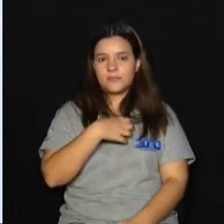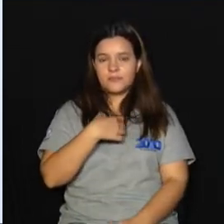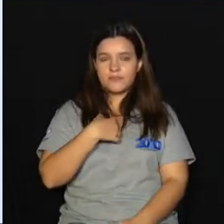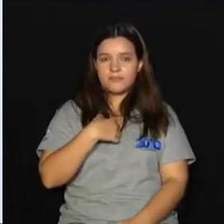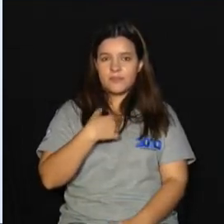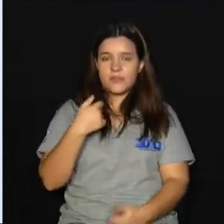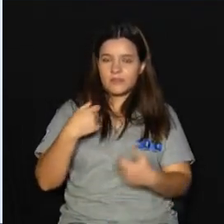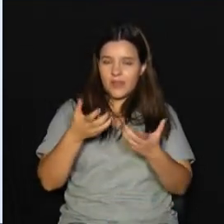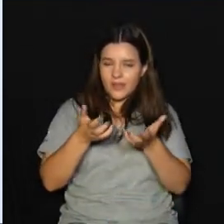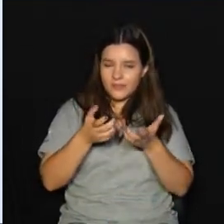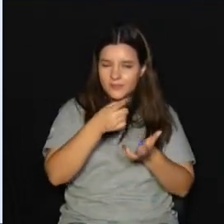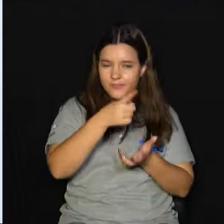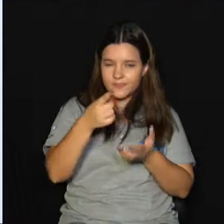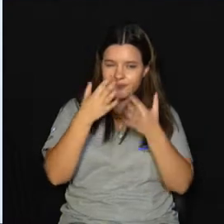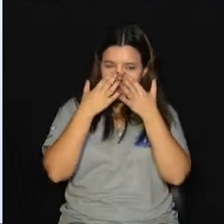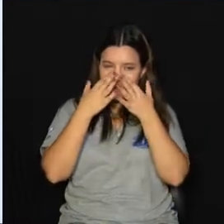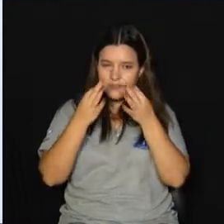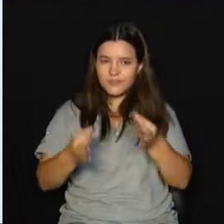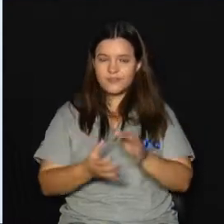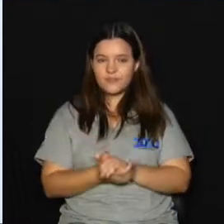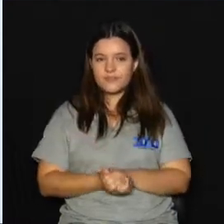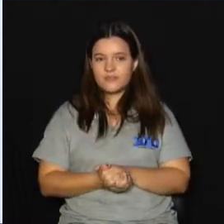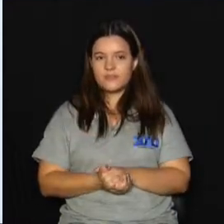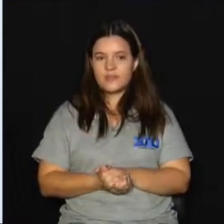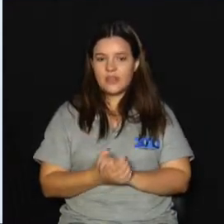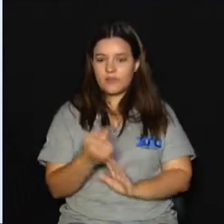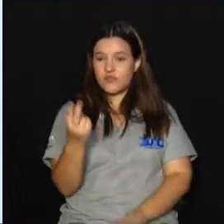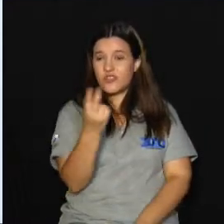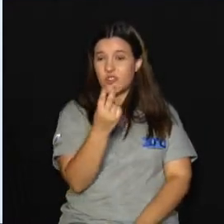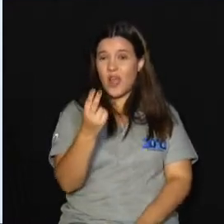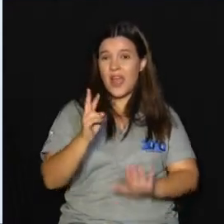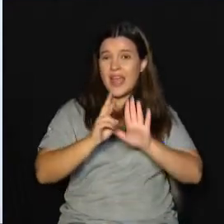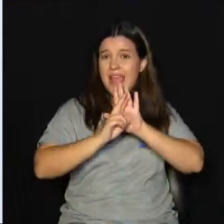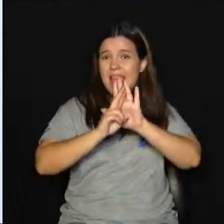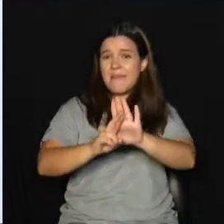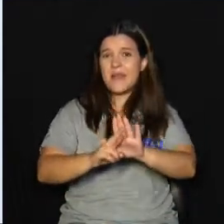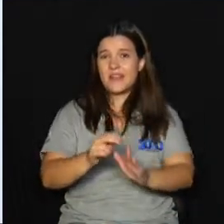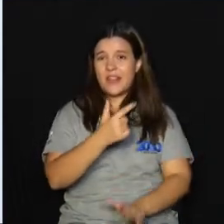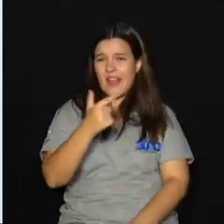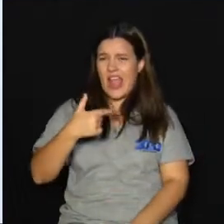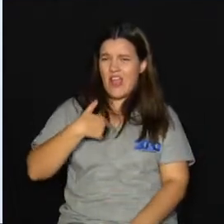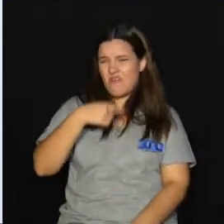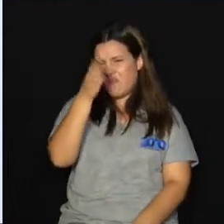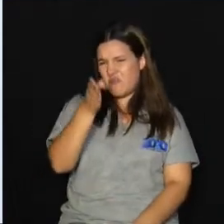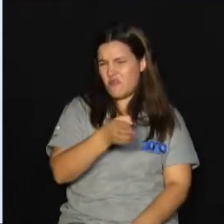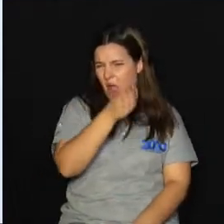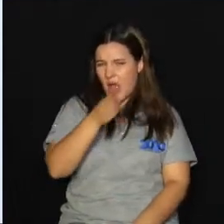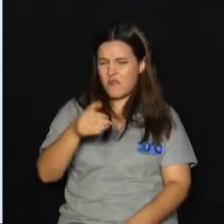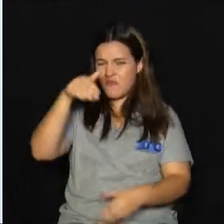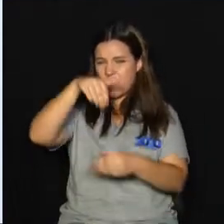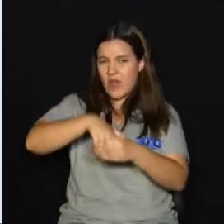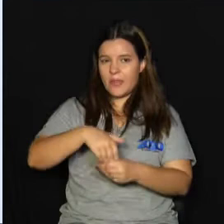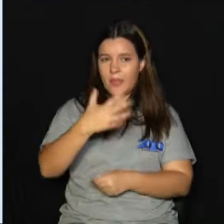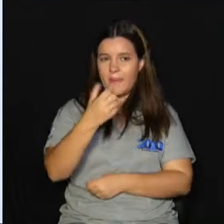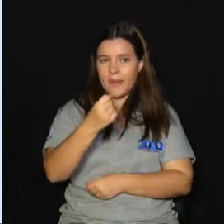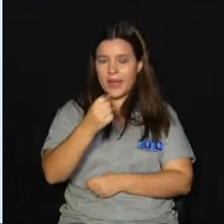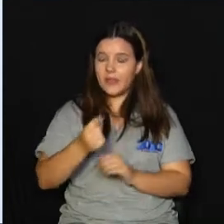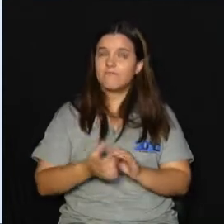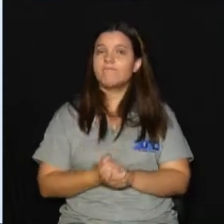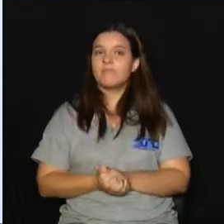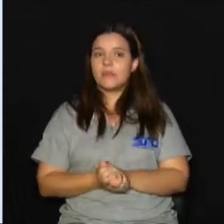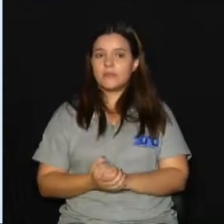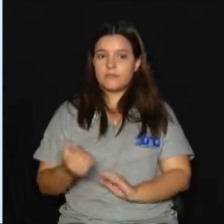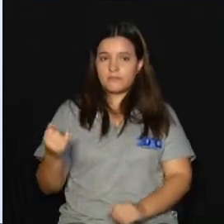chamar a atenção para uma coisa, que falam assim, mas nenhum dos dois me representa, vou anular, não vou votar, vou votar em branco. É importante